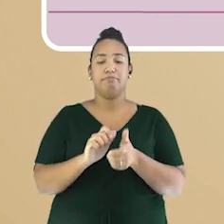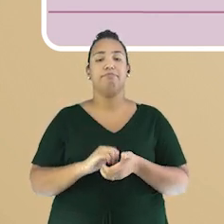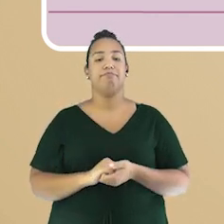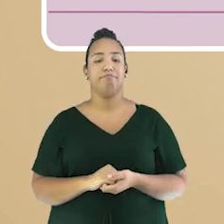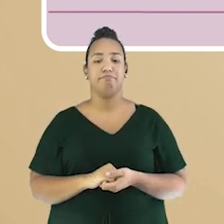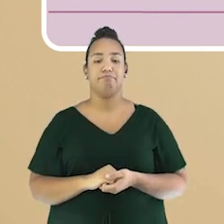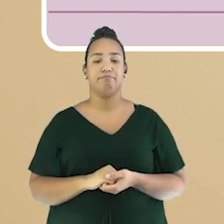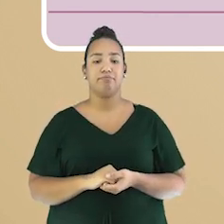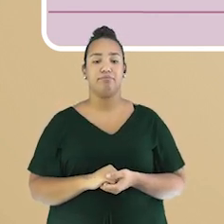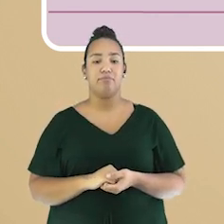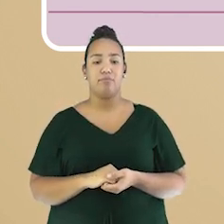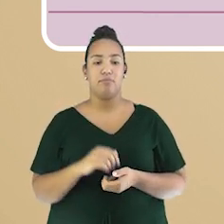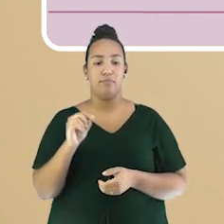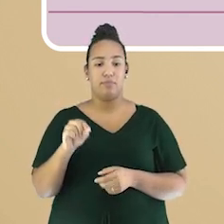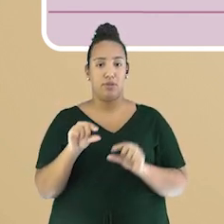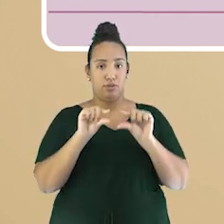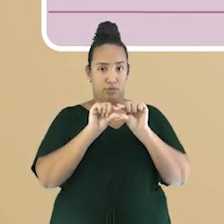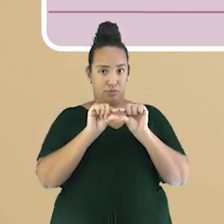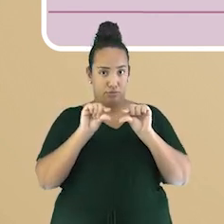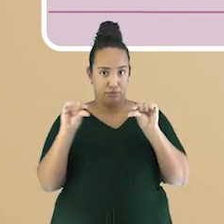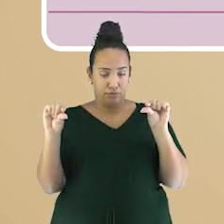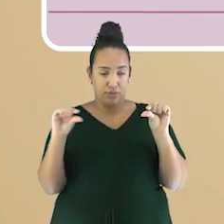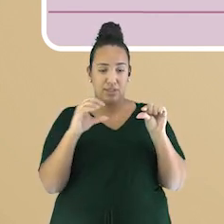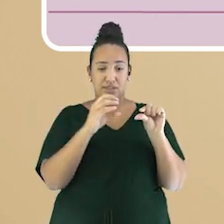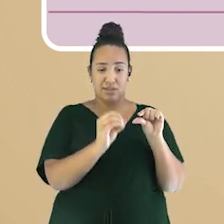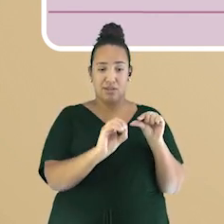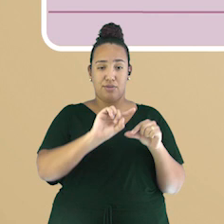A espessura dessa folha é de